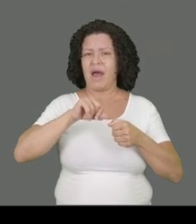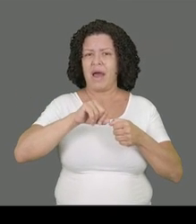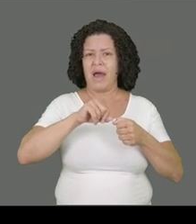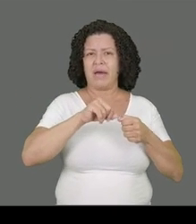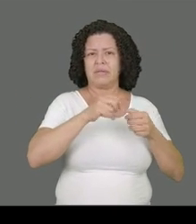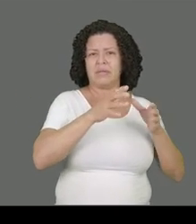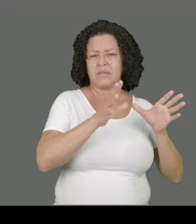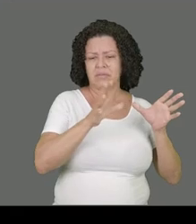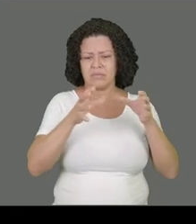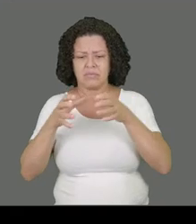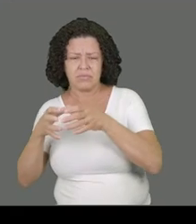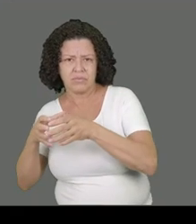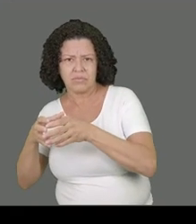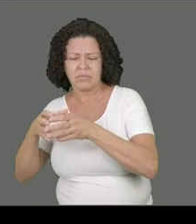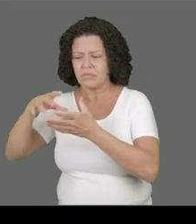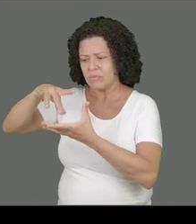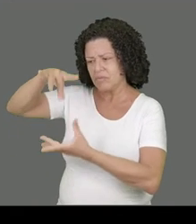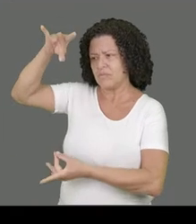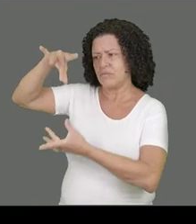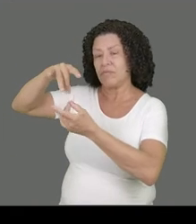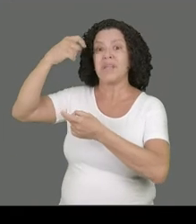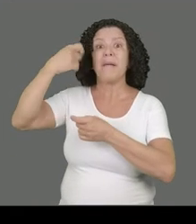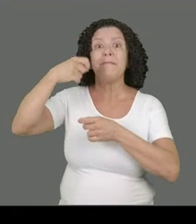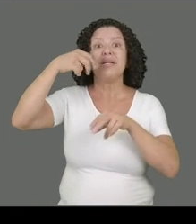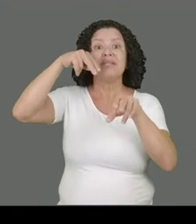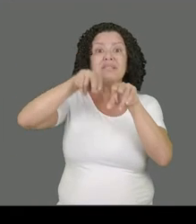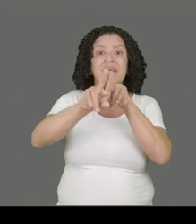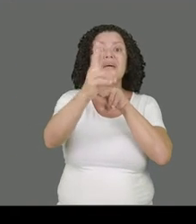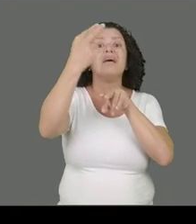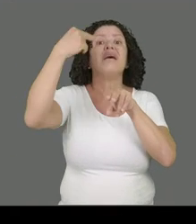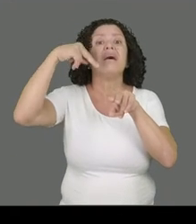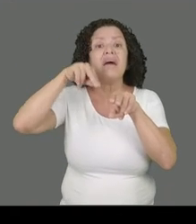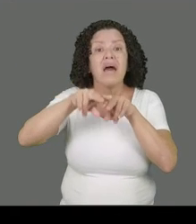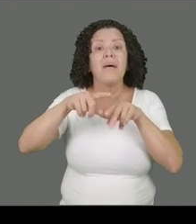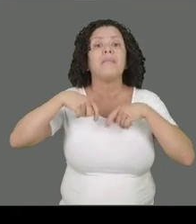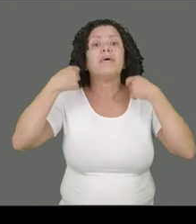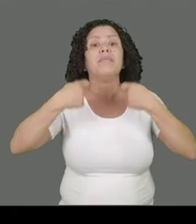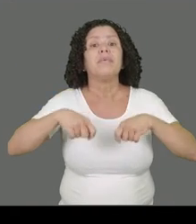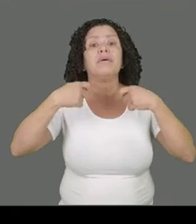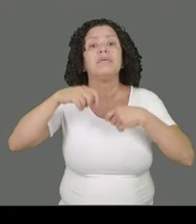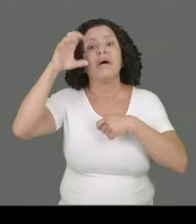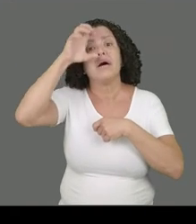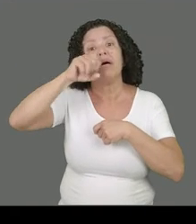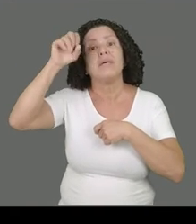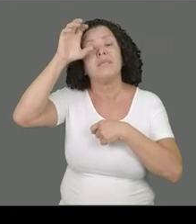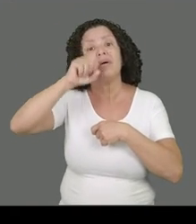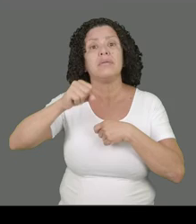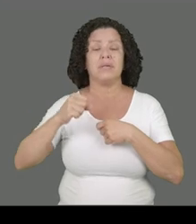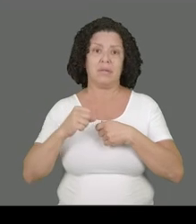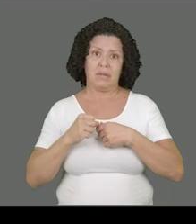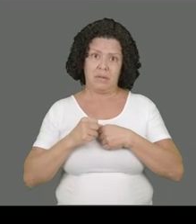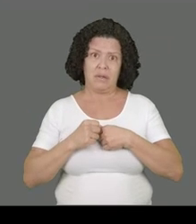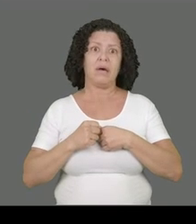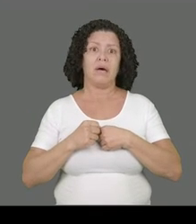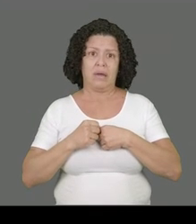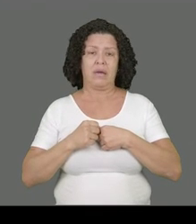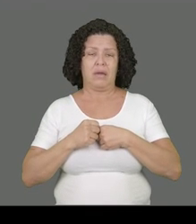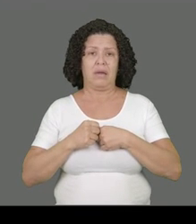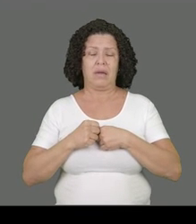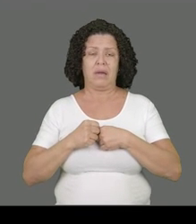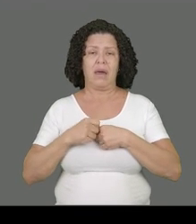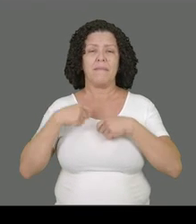fazemos parte ainda do grupo de espíritos que necessitam reencarnar, é porque precisamos aprender